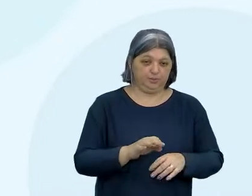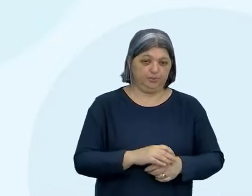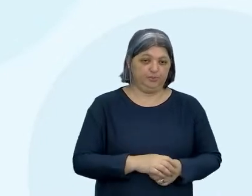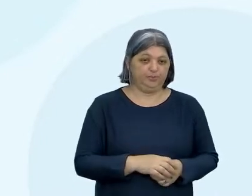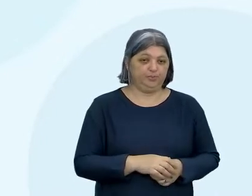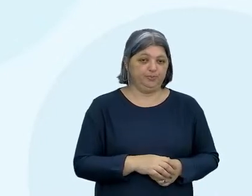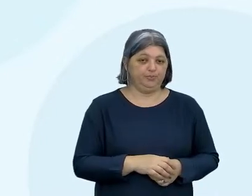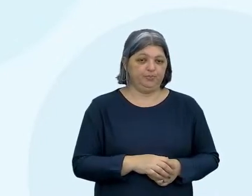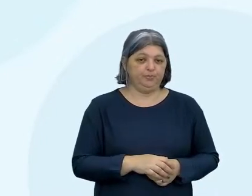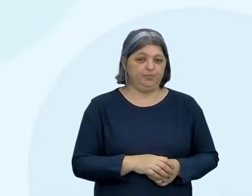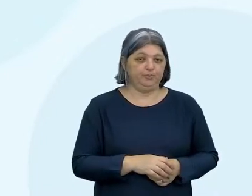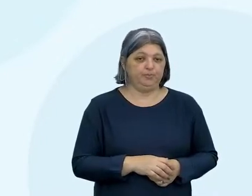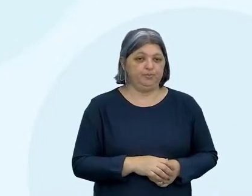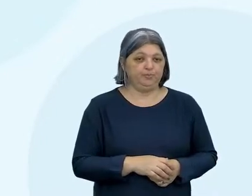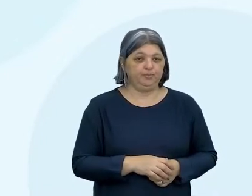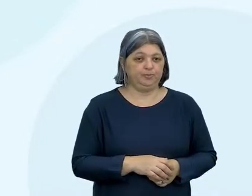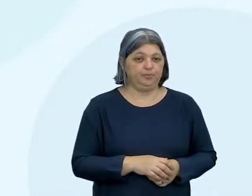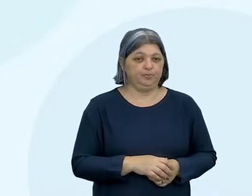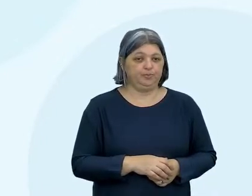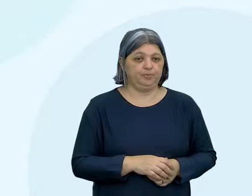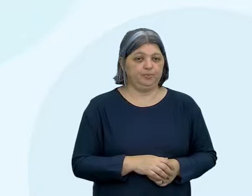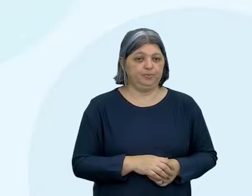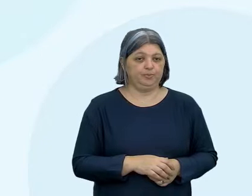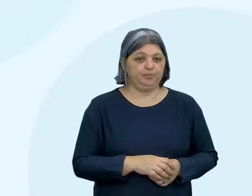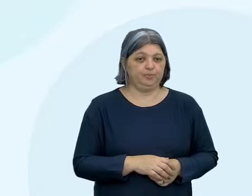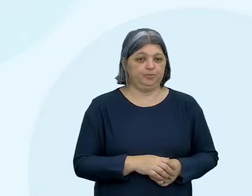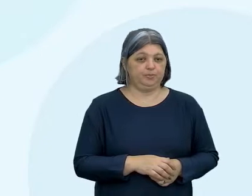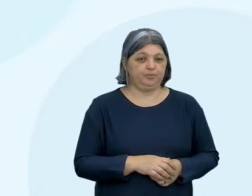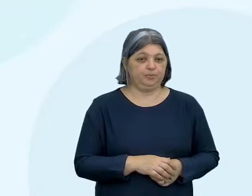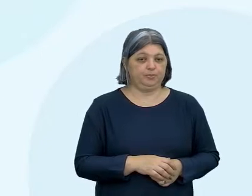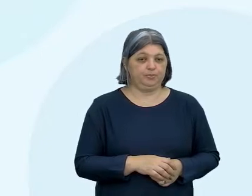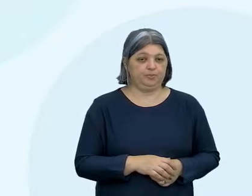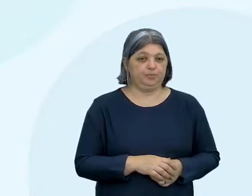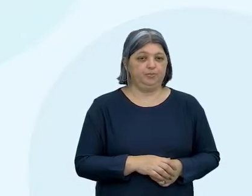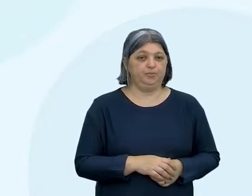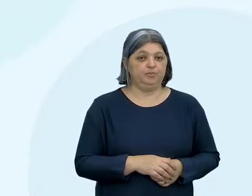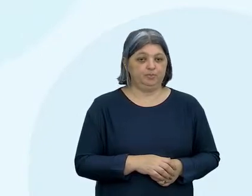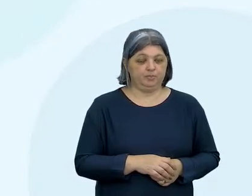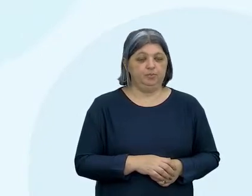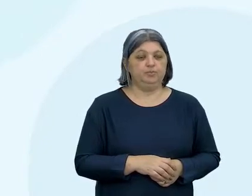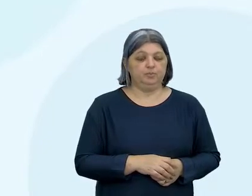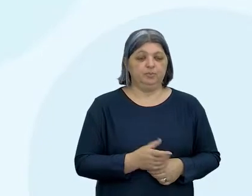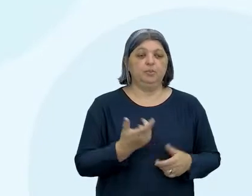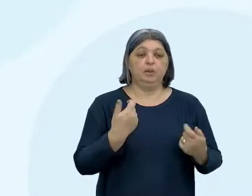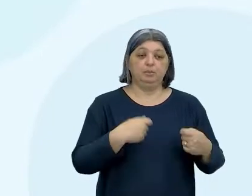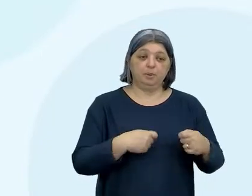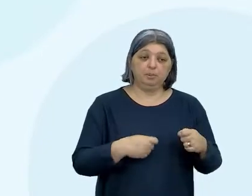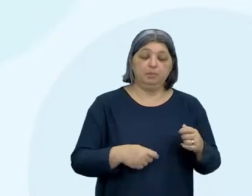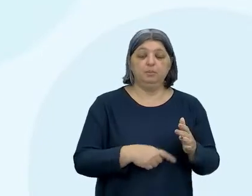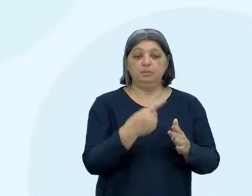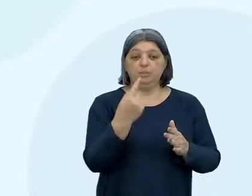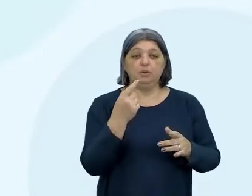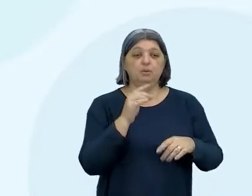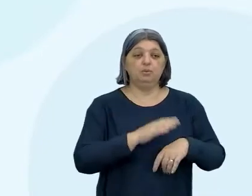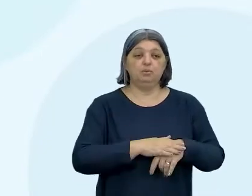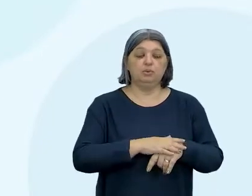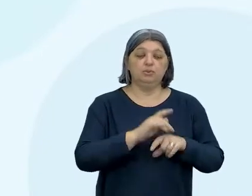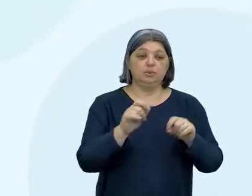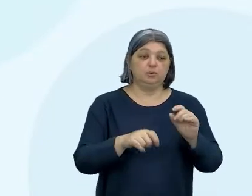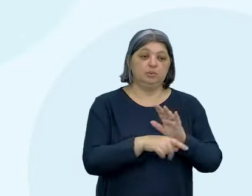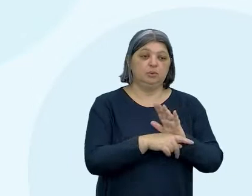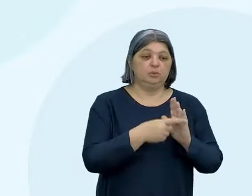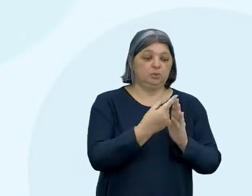Deixa eu apagar aqui para não ficar muito... Então, se a gente usar aí, primeiro a gente faz um orçamento e depois a gente